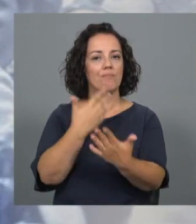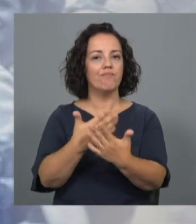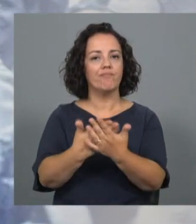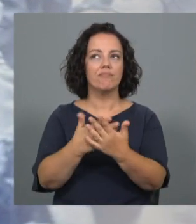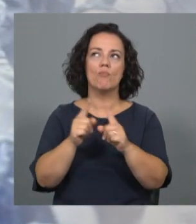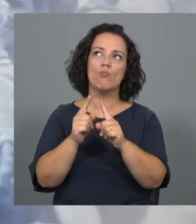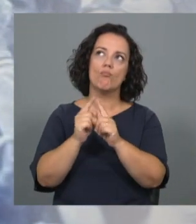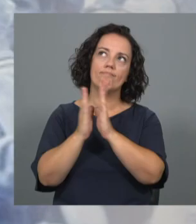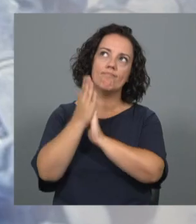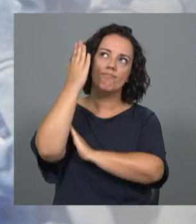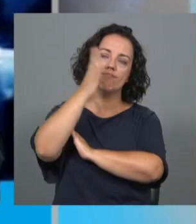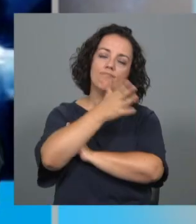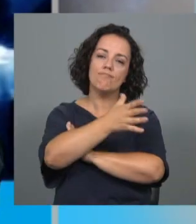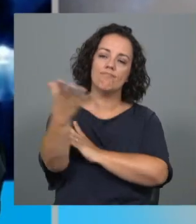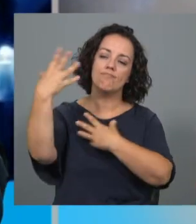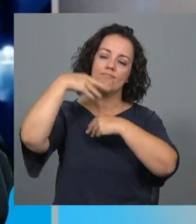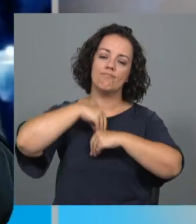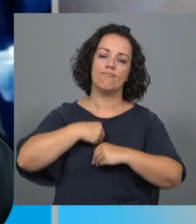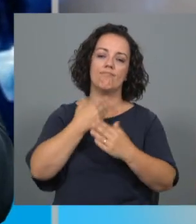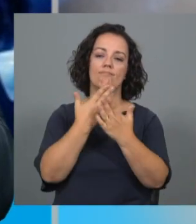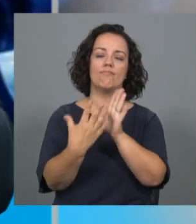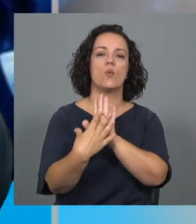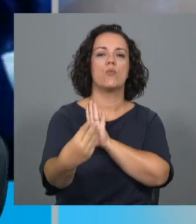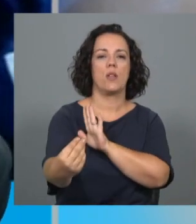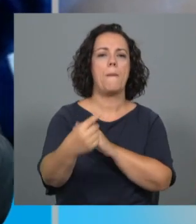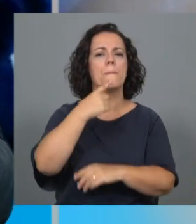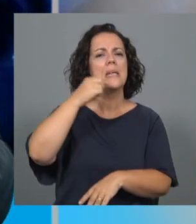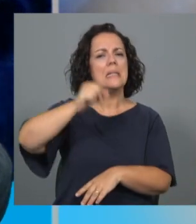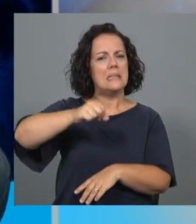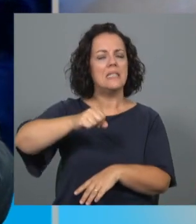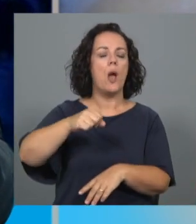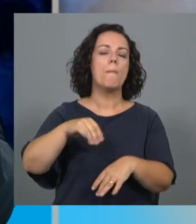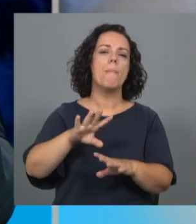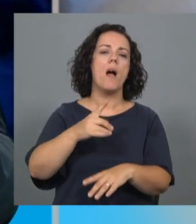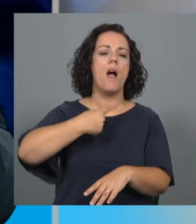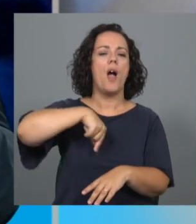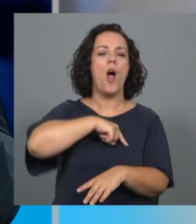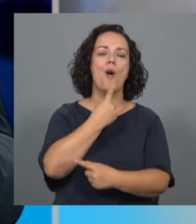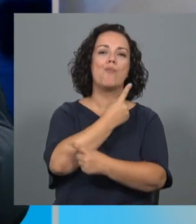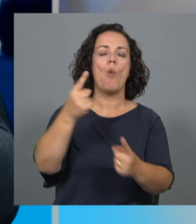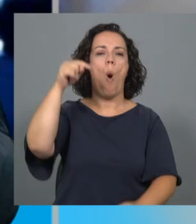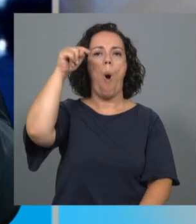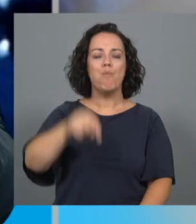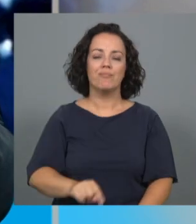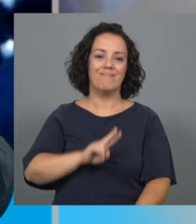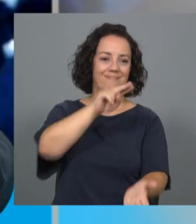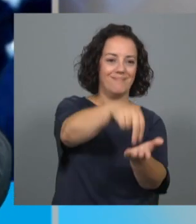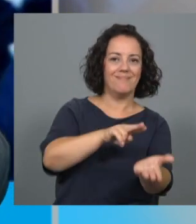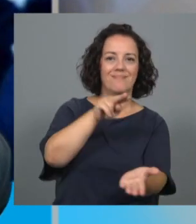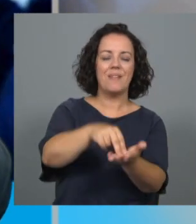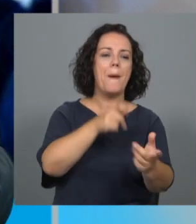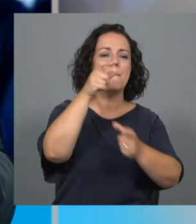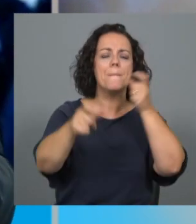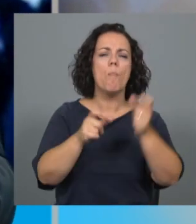não é? Sim, não se fala imediatamente de anunciar com palavras, mas ter uma